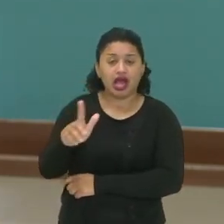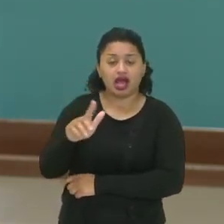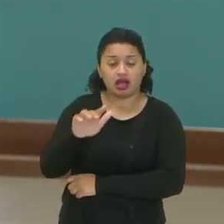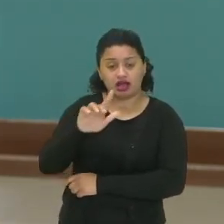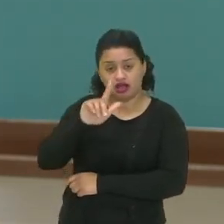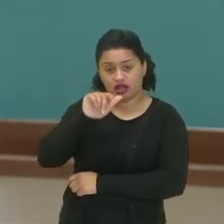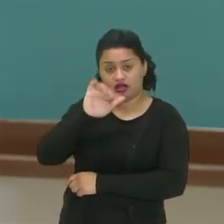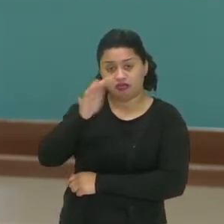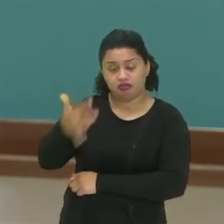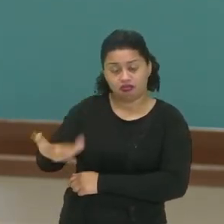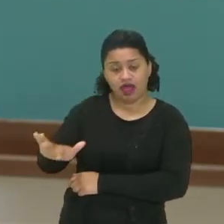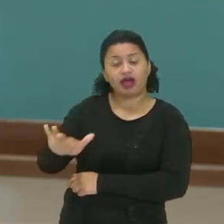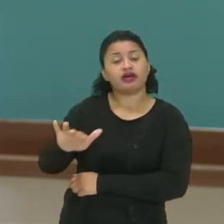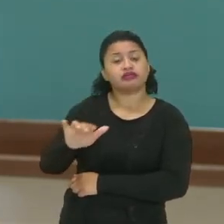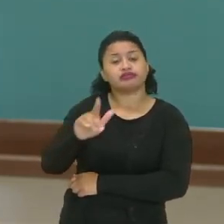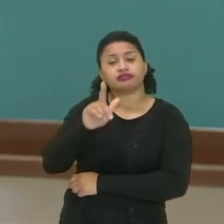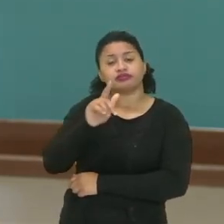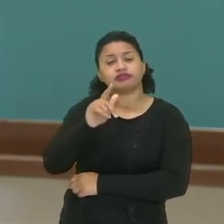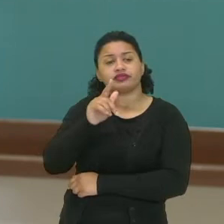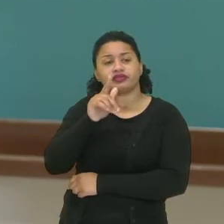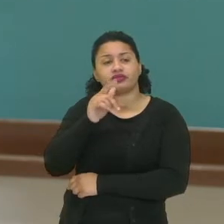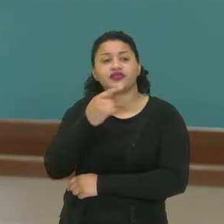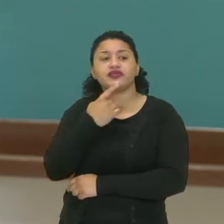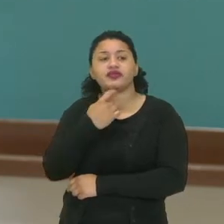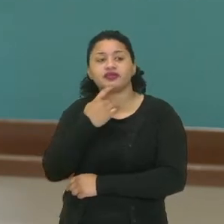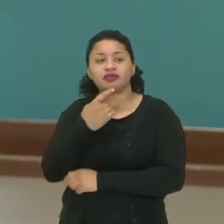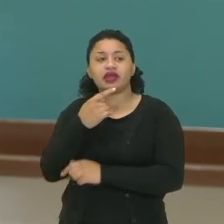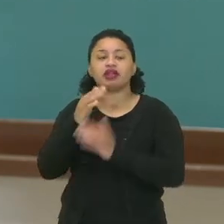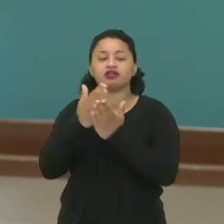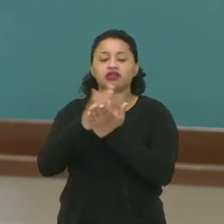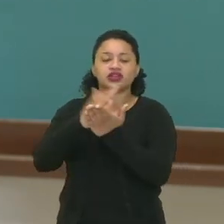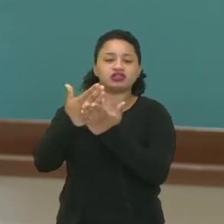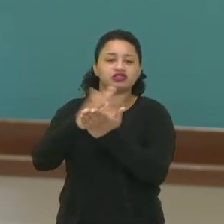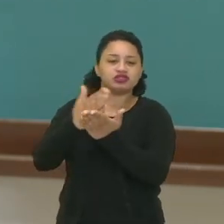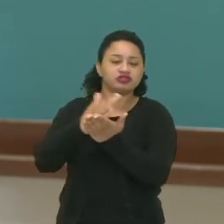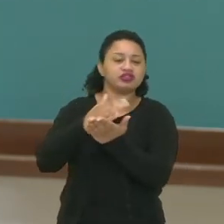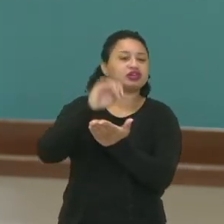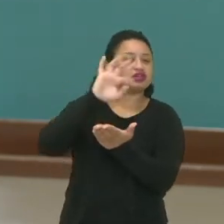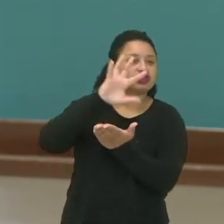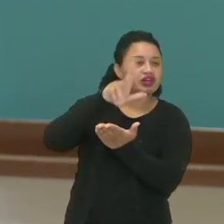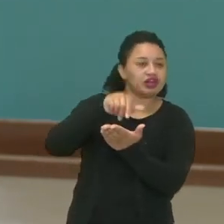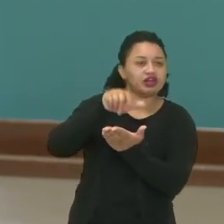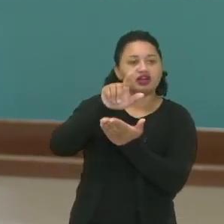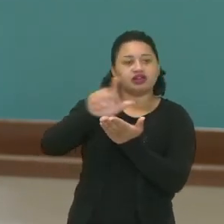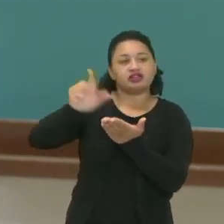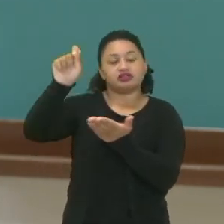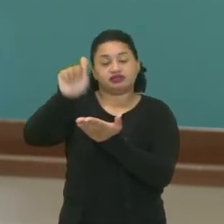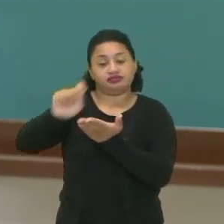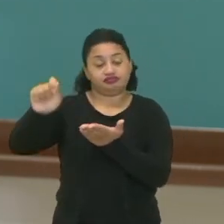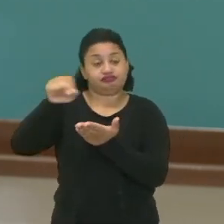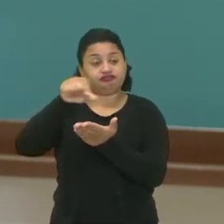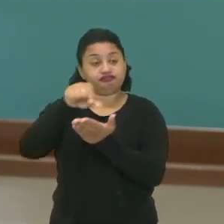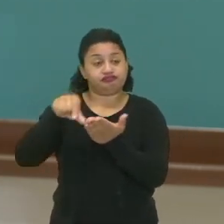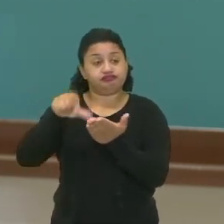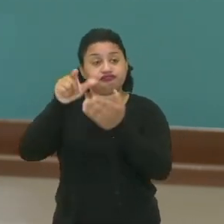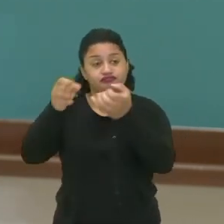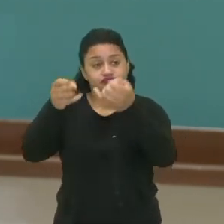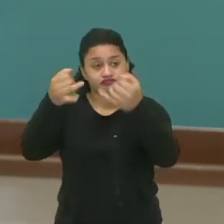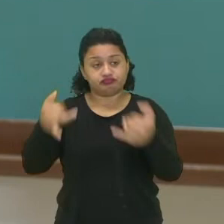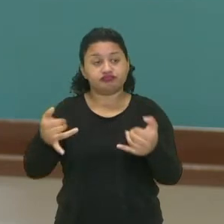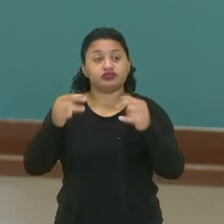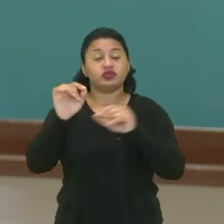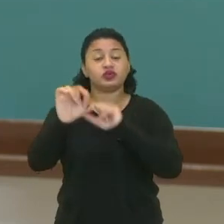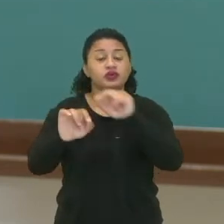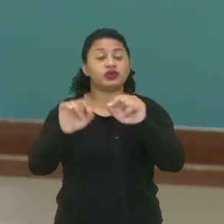a Ásia da África, repare bem, então ele banha essa região. E bem aqui nós vamos dar um detalhe daqui a pouco, né?